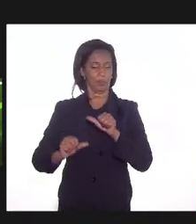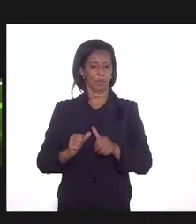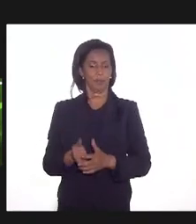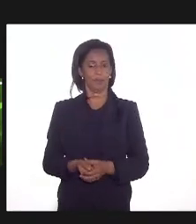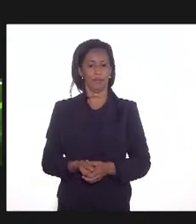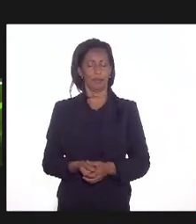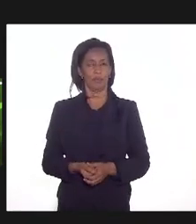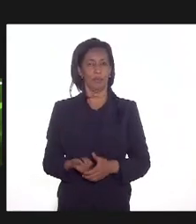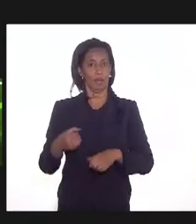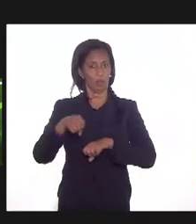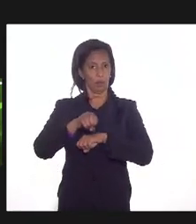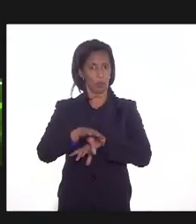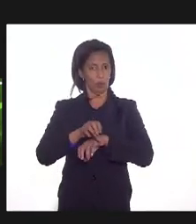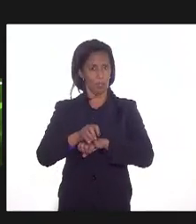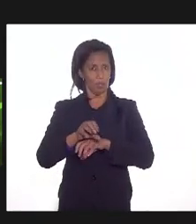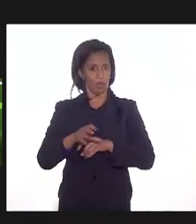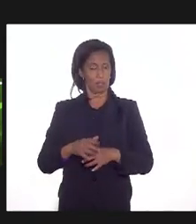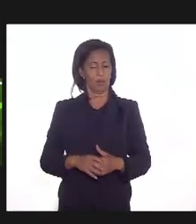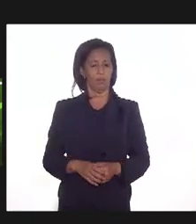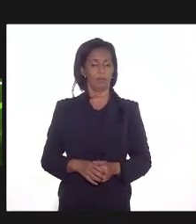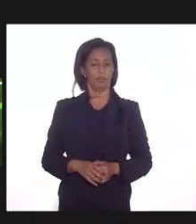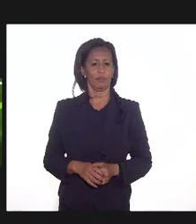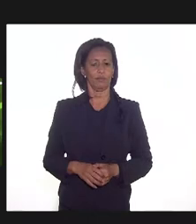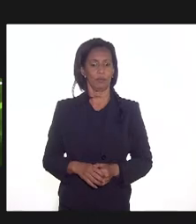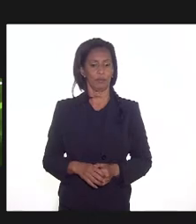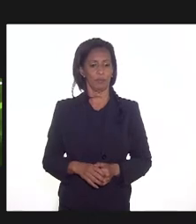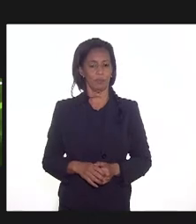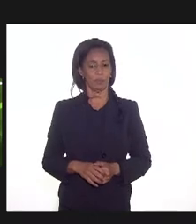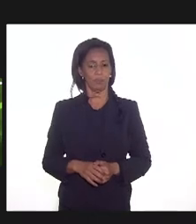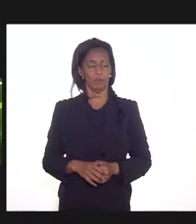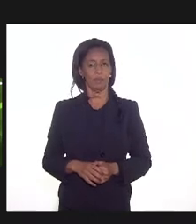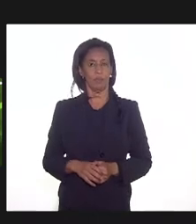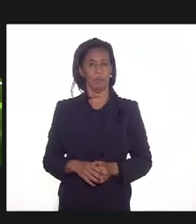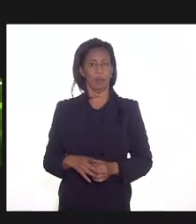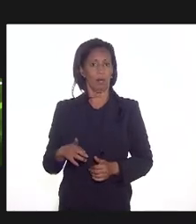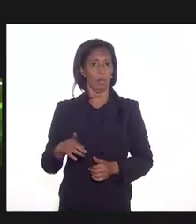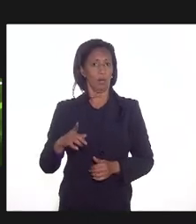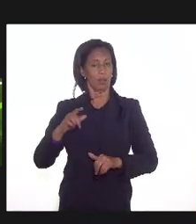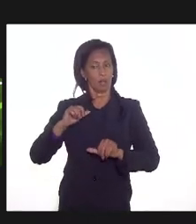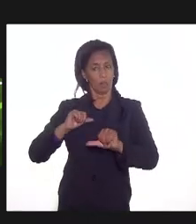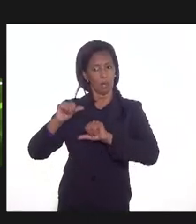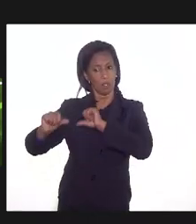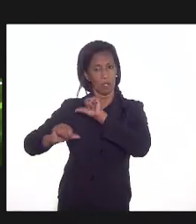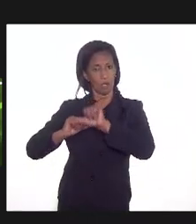aí, né, que a educação a educação não transforma, mas